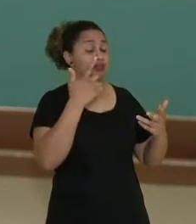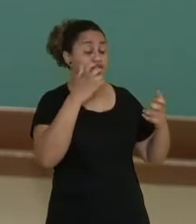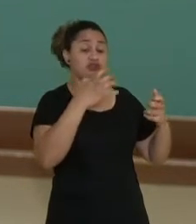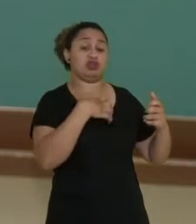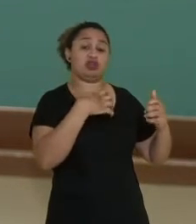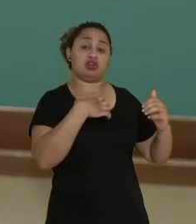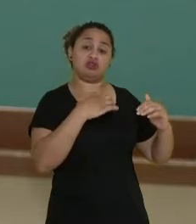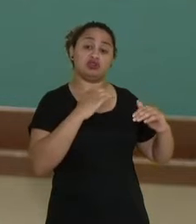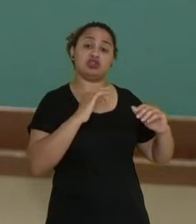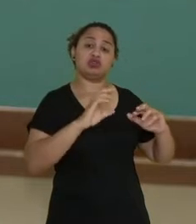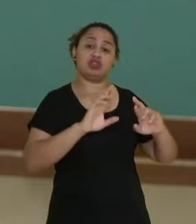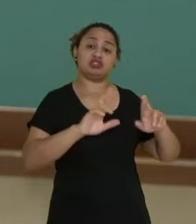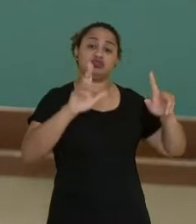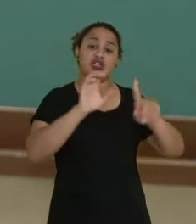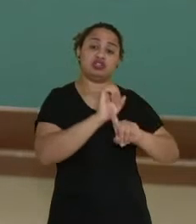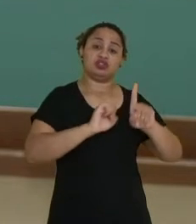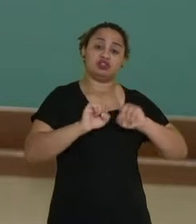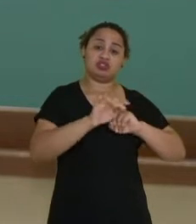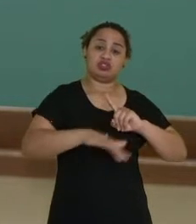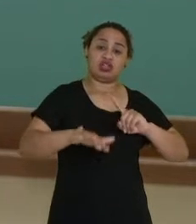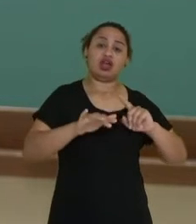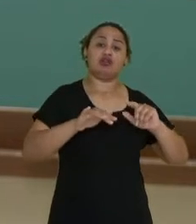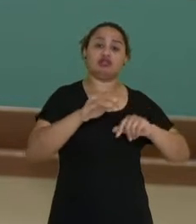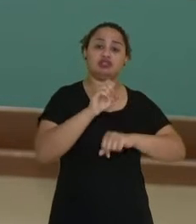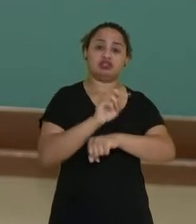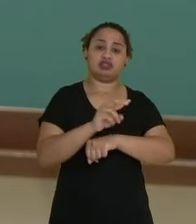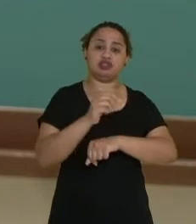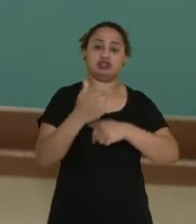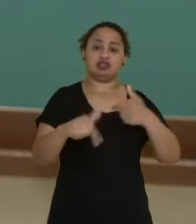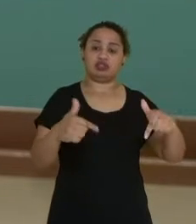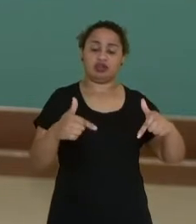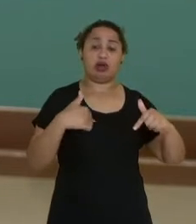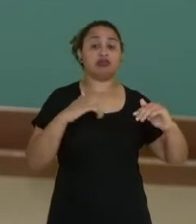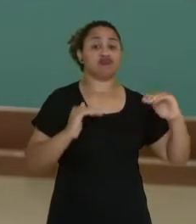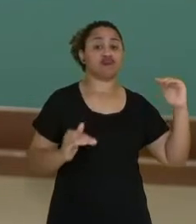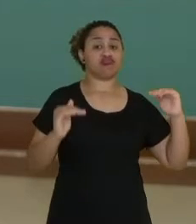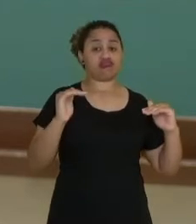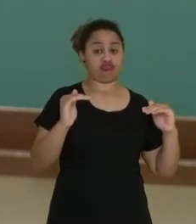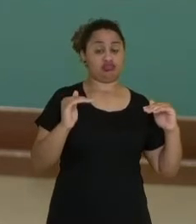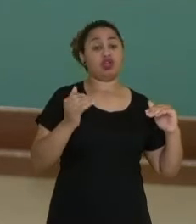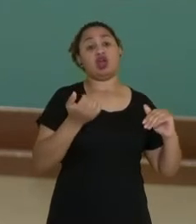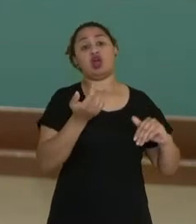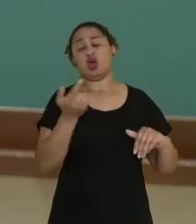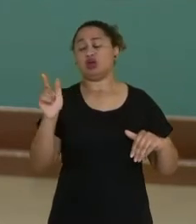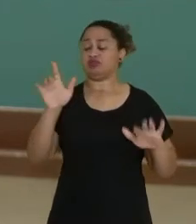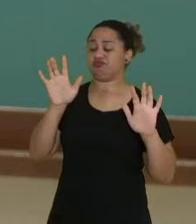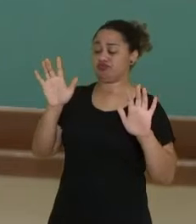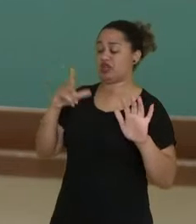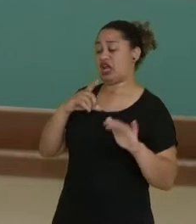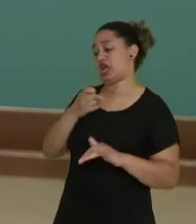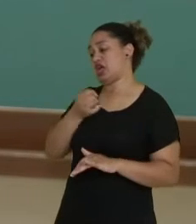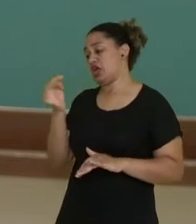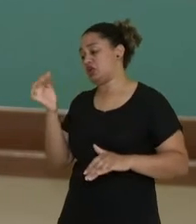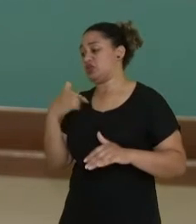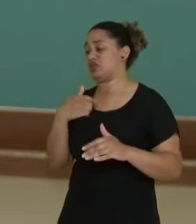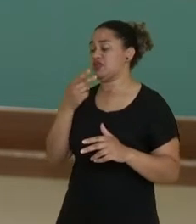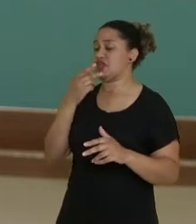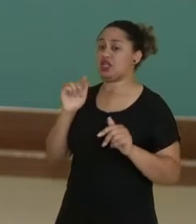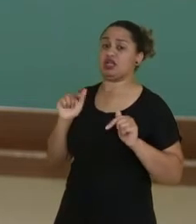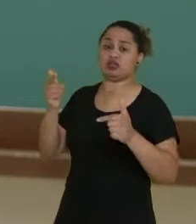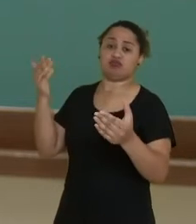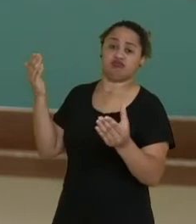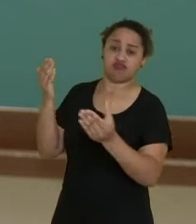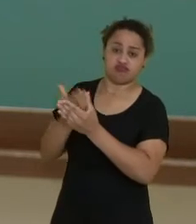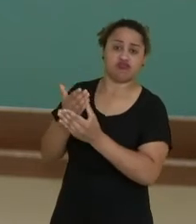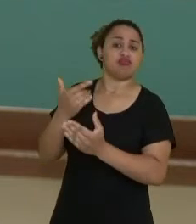racial no mercado né de outro lado é alguns né entraram com uma